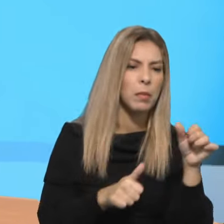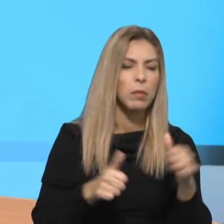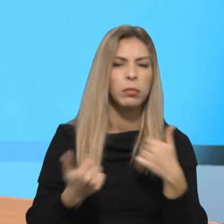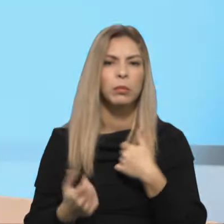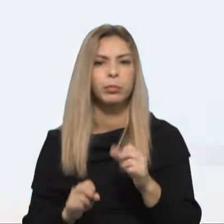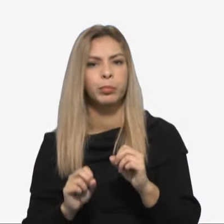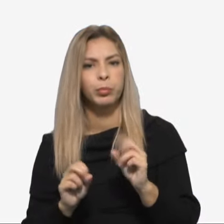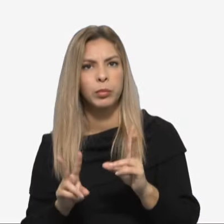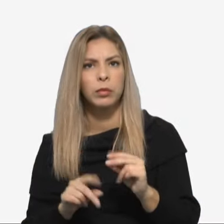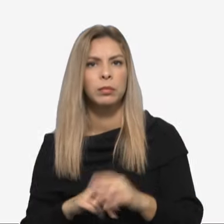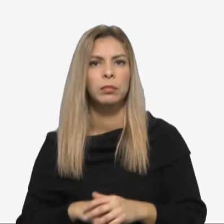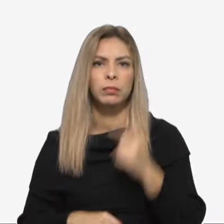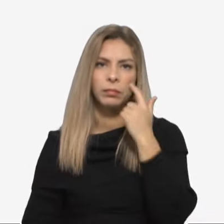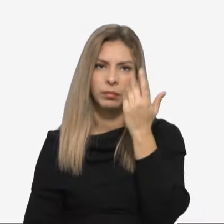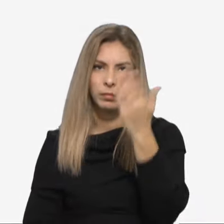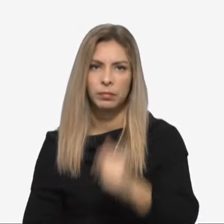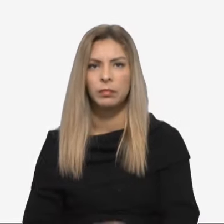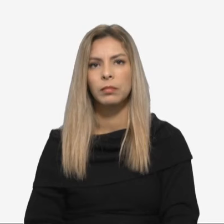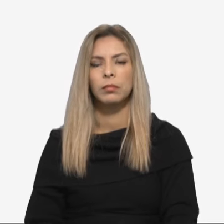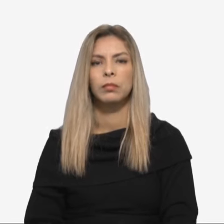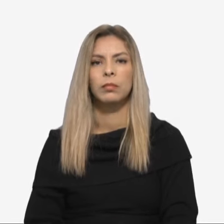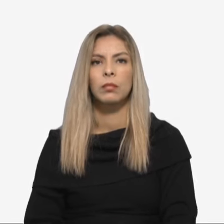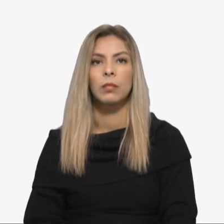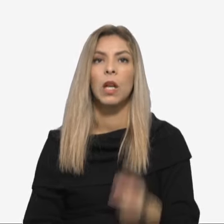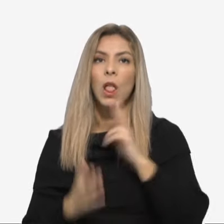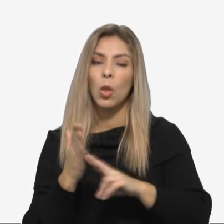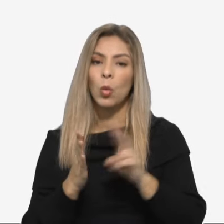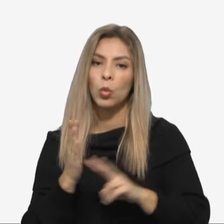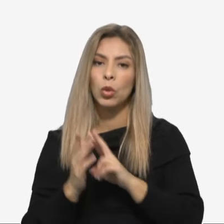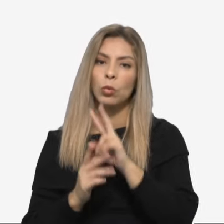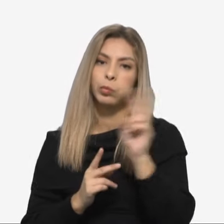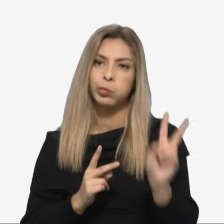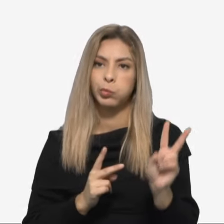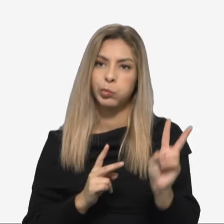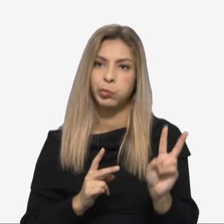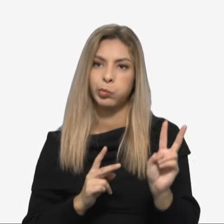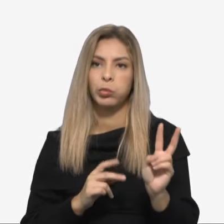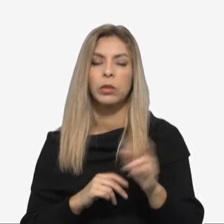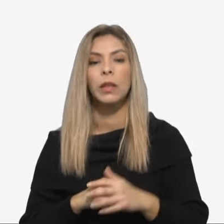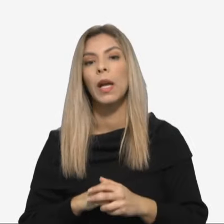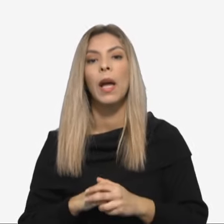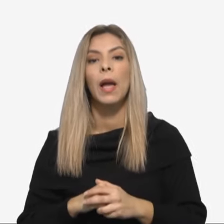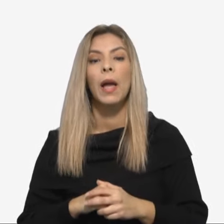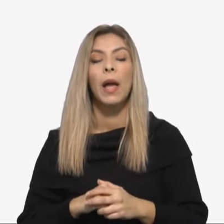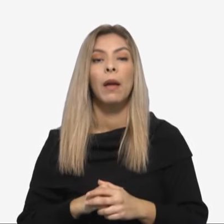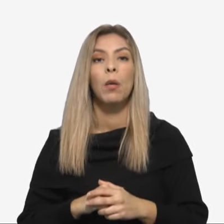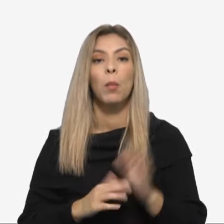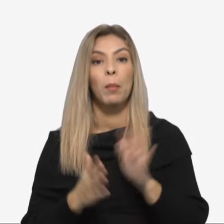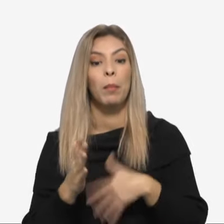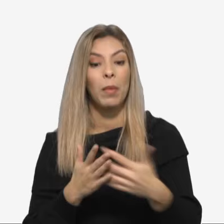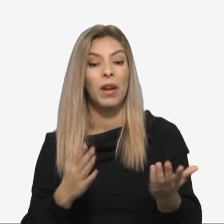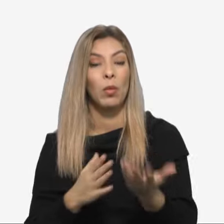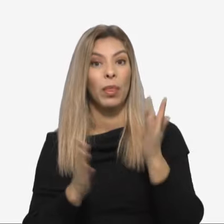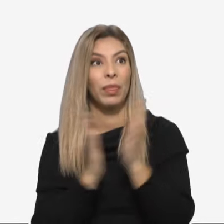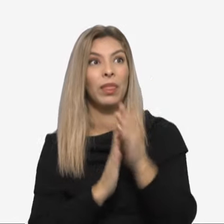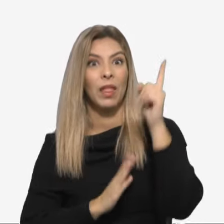irrepreensível. Sobre o que é melhor, a segunda leitura é uma leitura que fala do plano de Deus antes de todos os tempos. E é uma